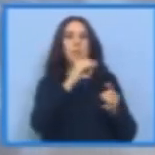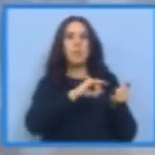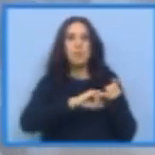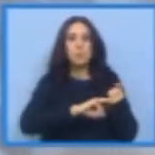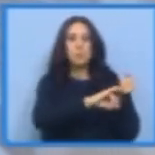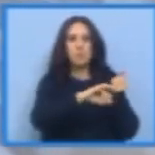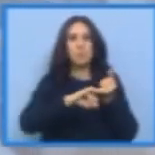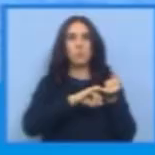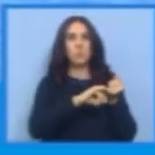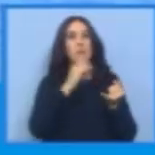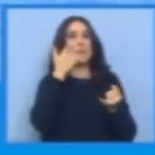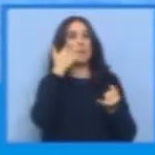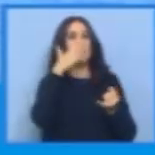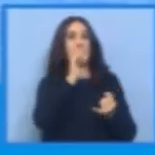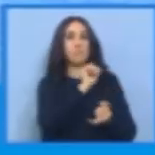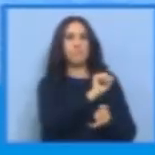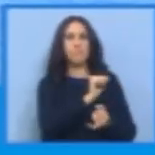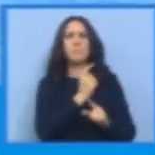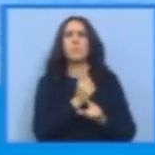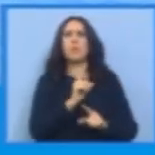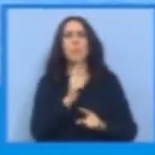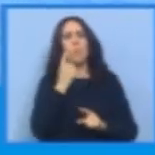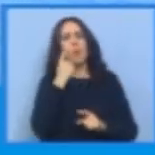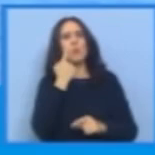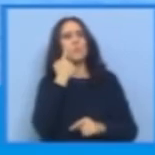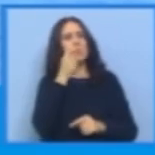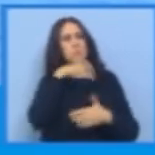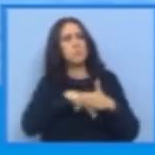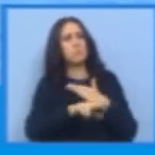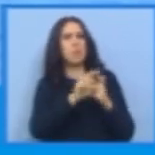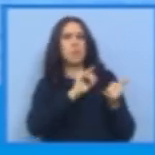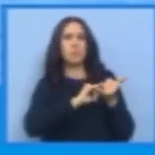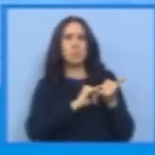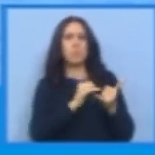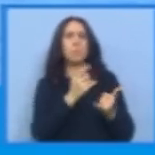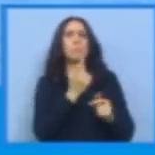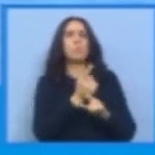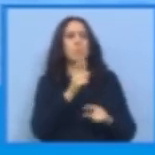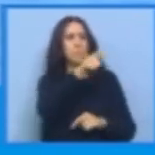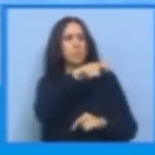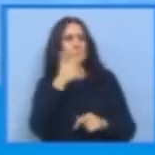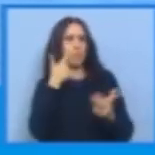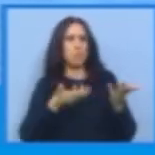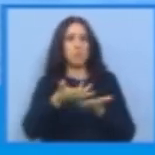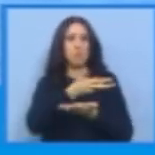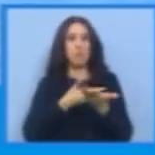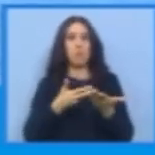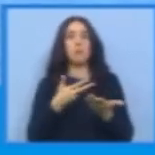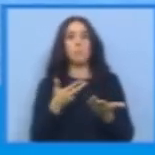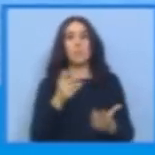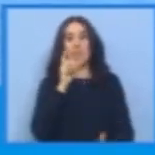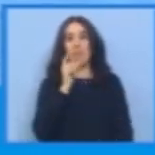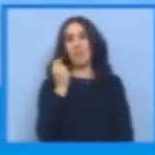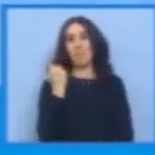associações de imigrantes. Por que não conhecer essas associações, por que não conhecer essas pessoas, porque, como há pouco a